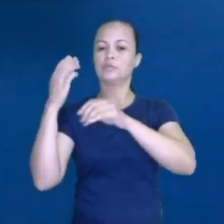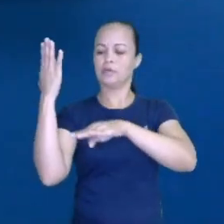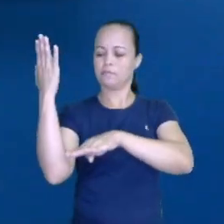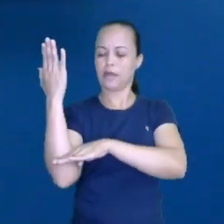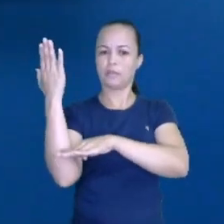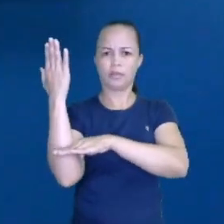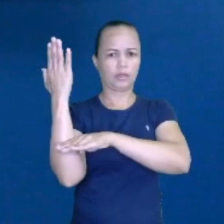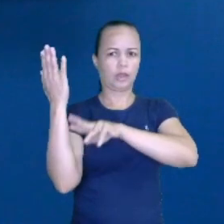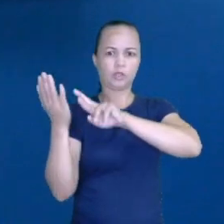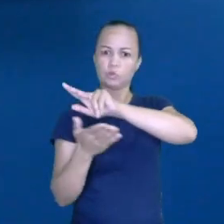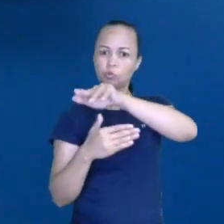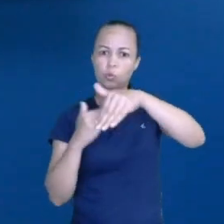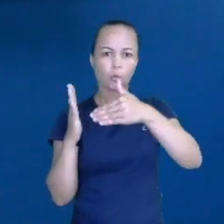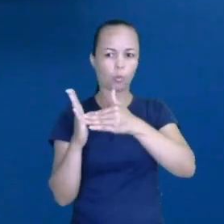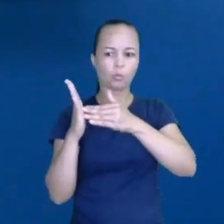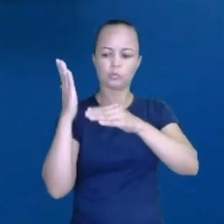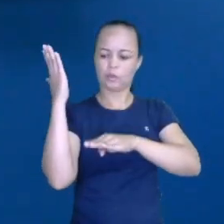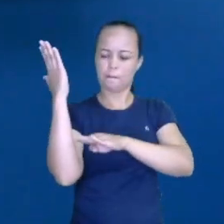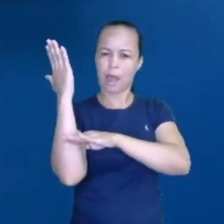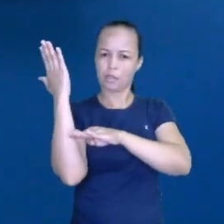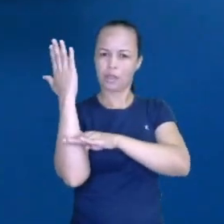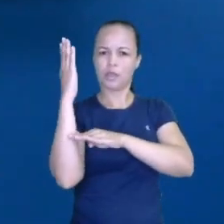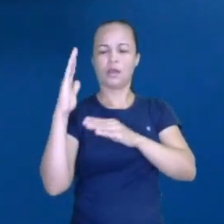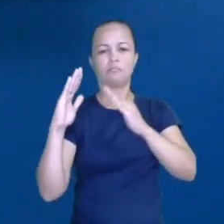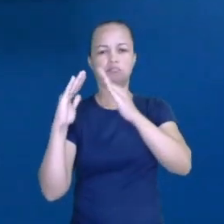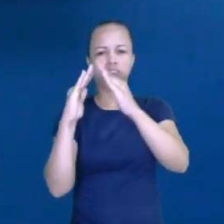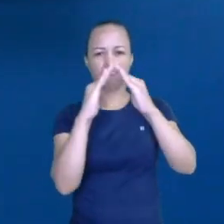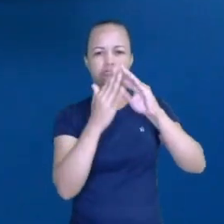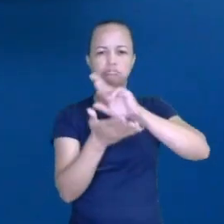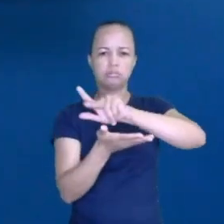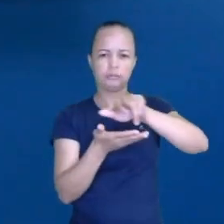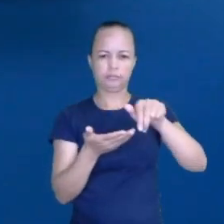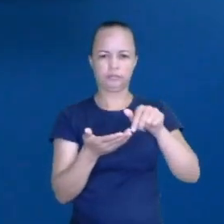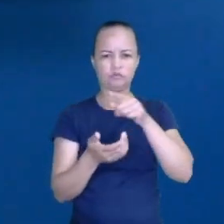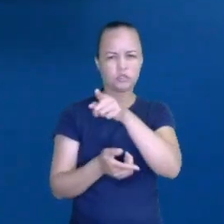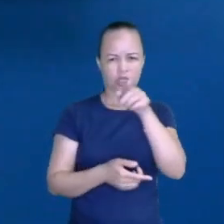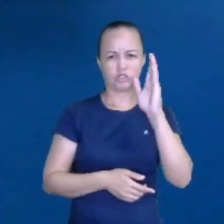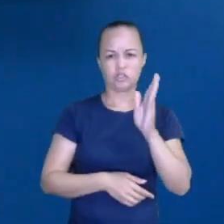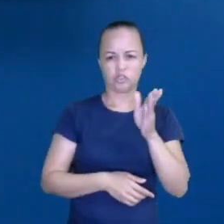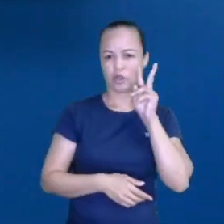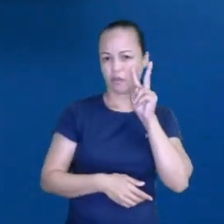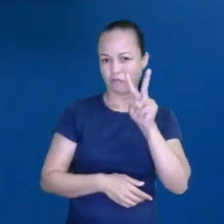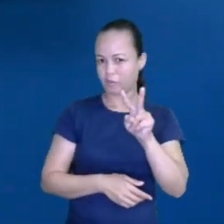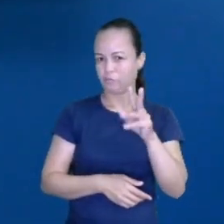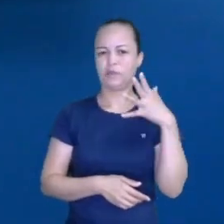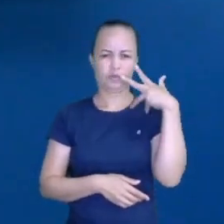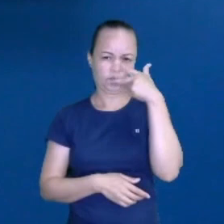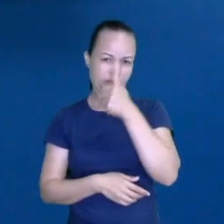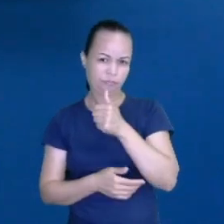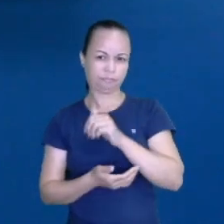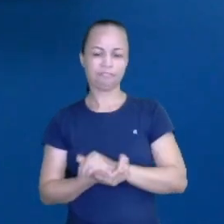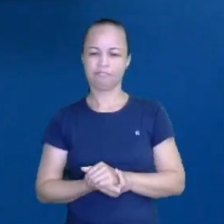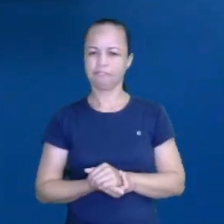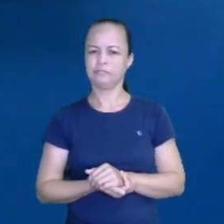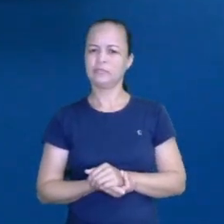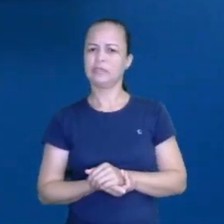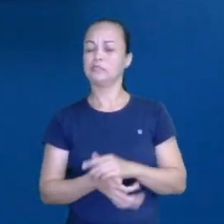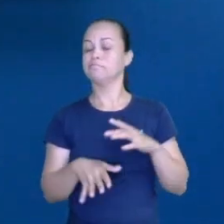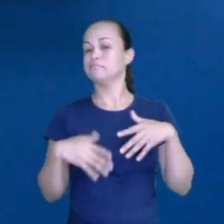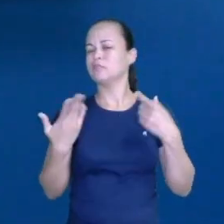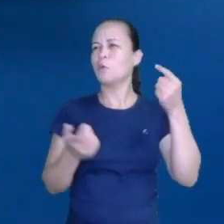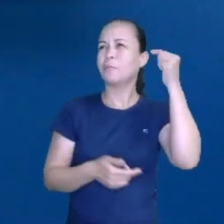toda de madeira, toda. Quem aqui já viu uma casa toda de madeira? Bonita, né? Mas aí eu fico pensando em quantas árvores